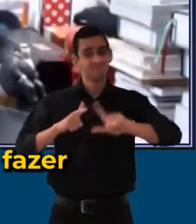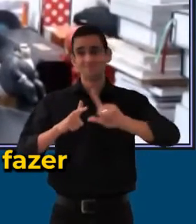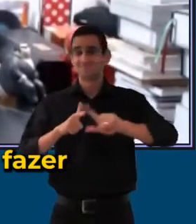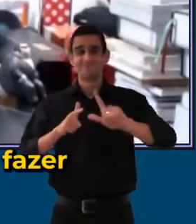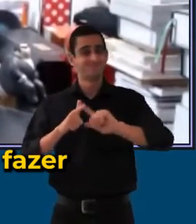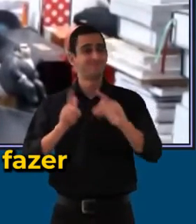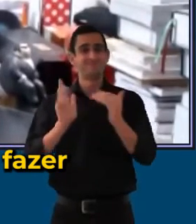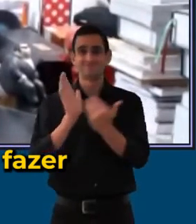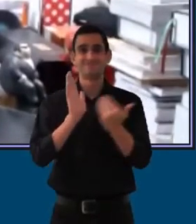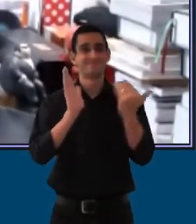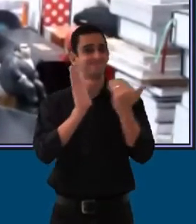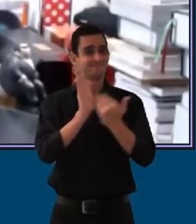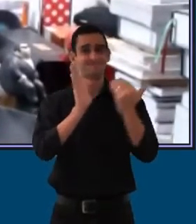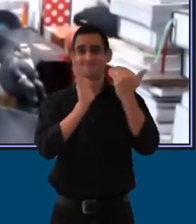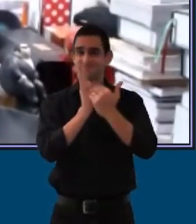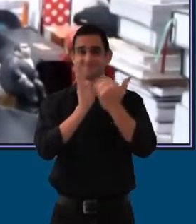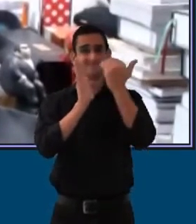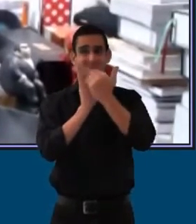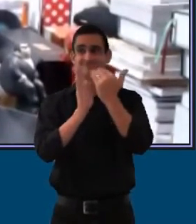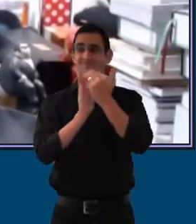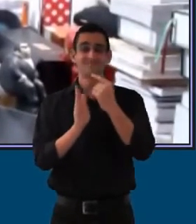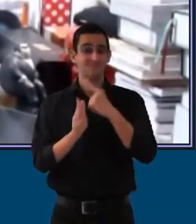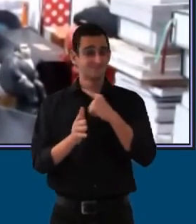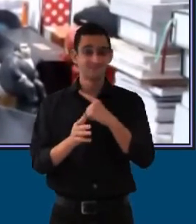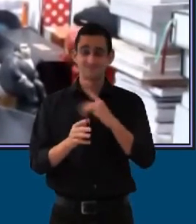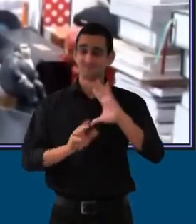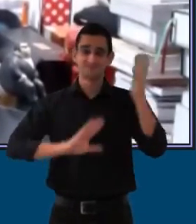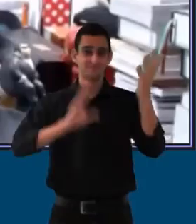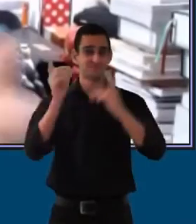fazer quando eu tiver tempo, né?